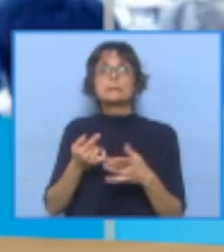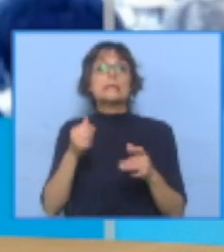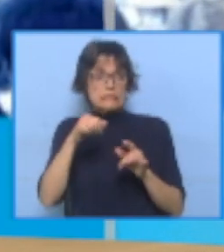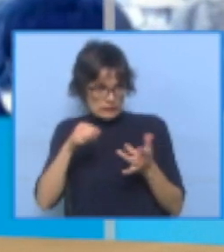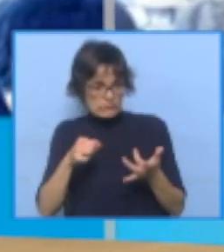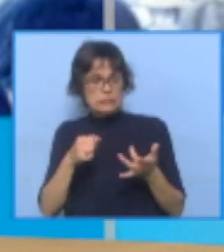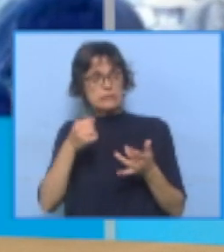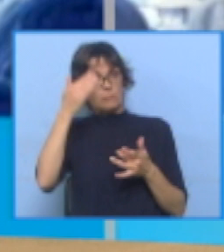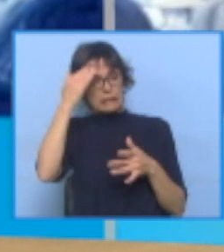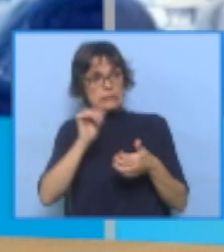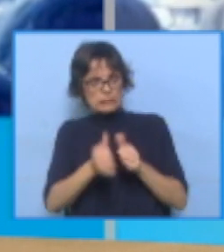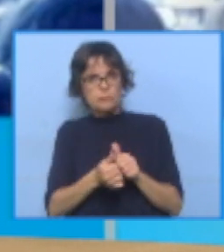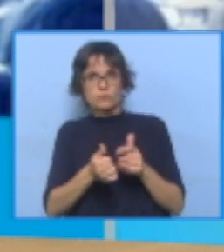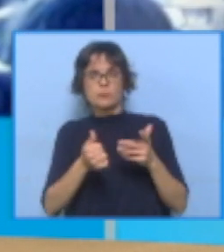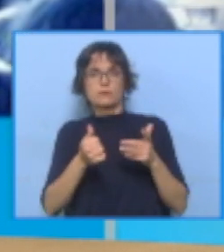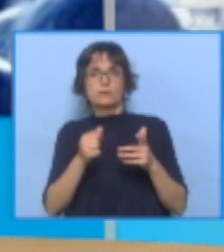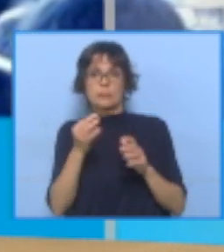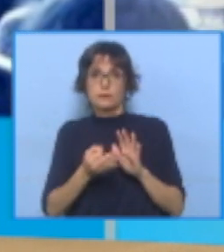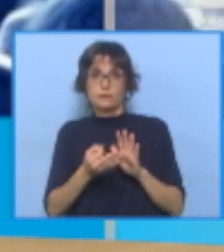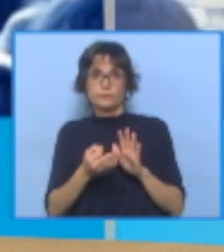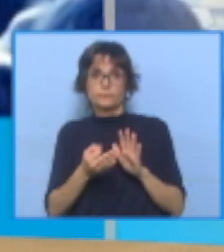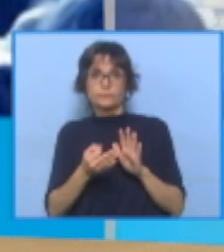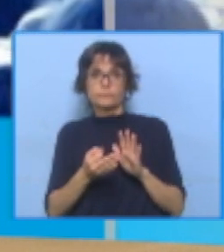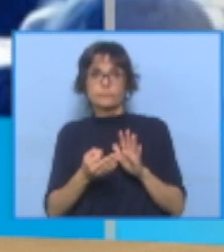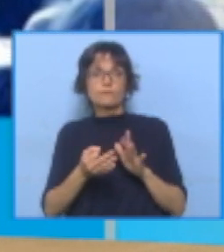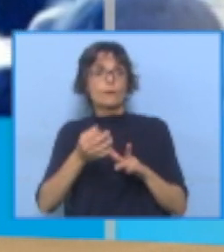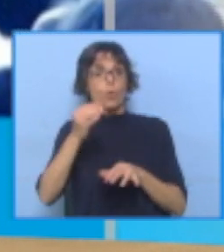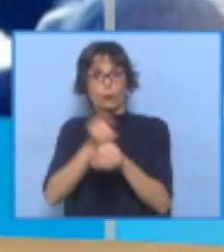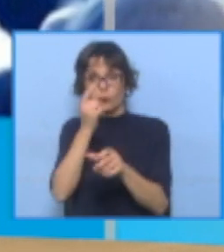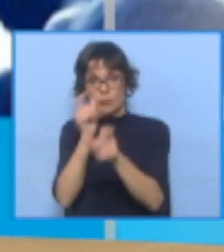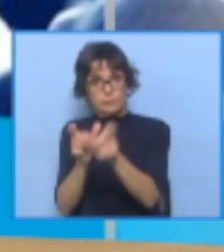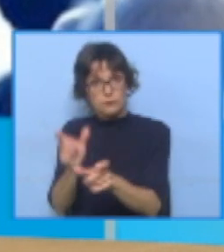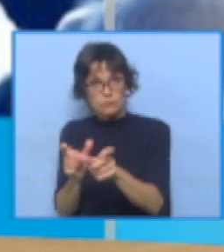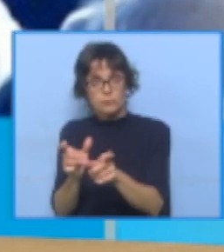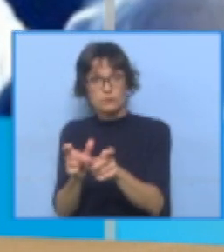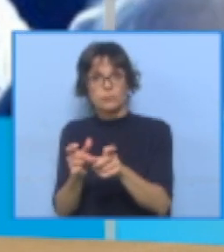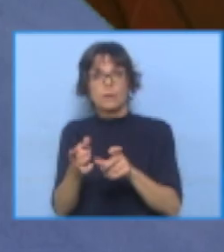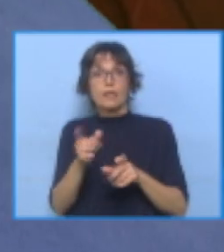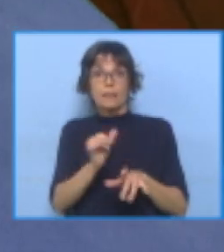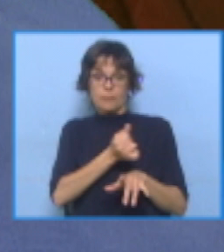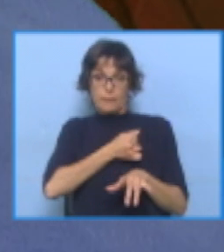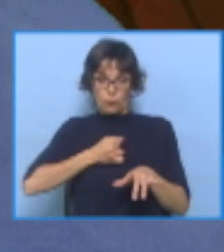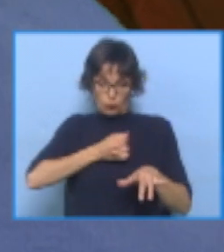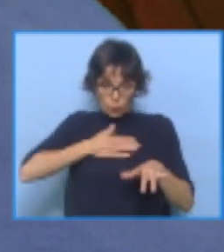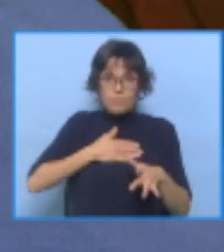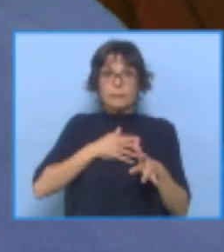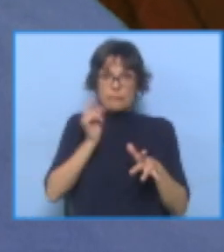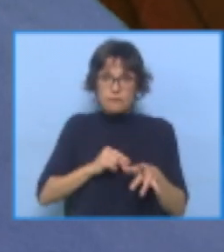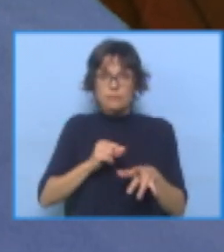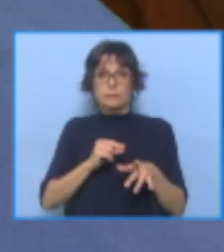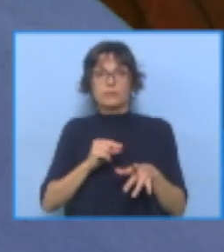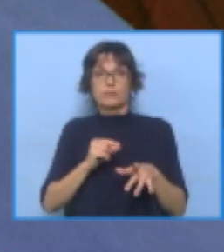permitem ou não essa flexibilidade em relação aos outros, e depois da parte da própria liderança, porque